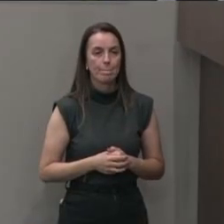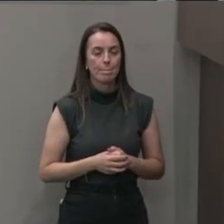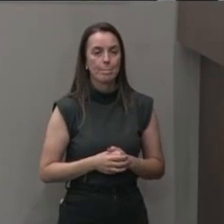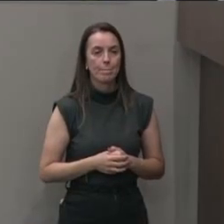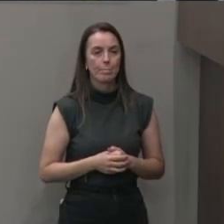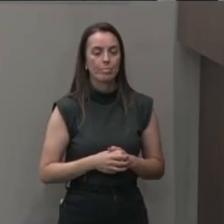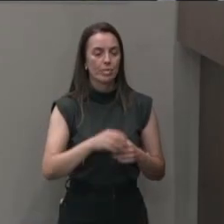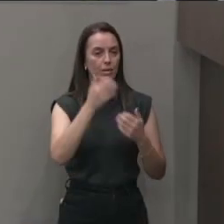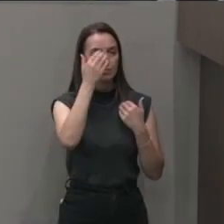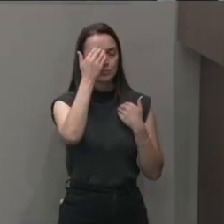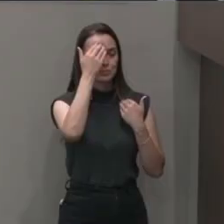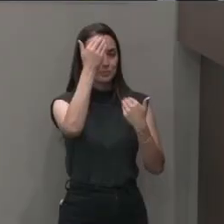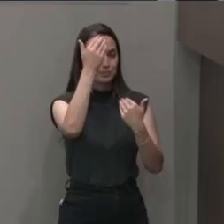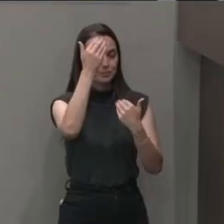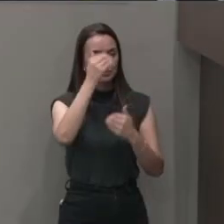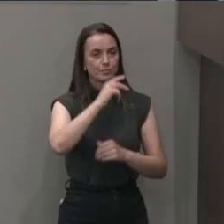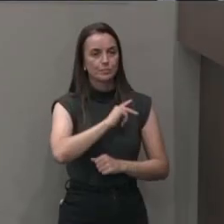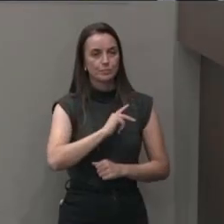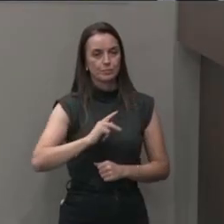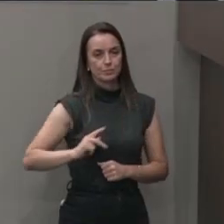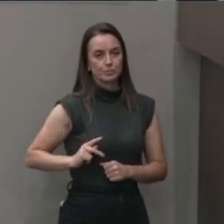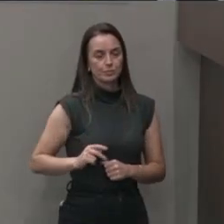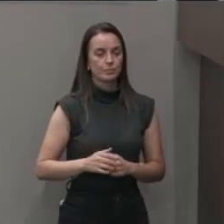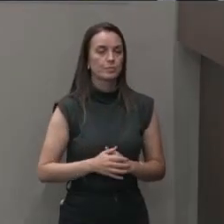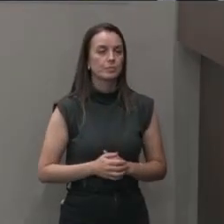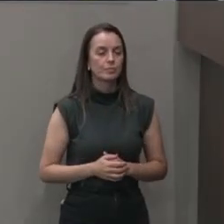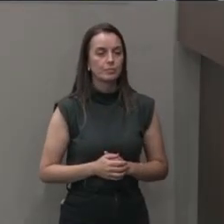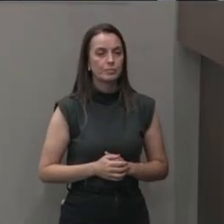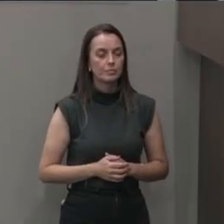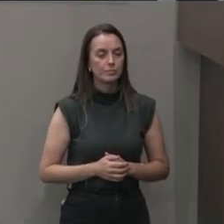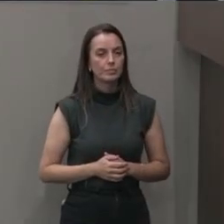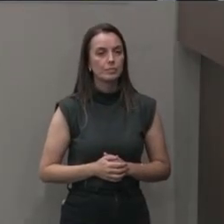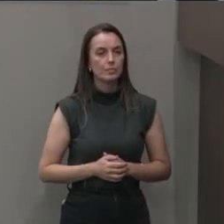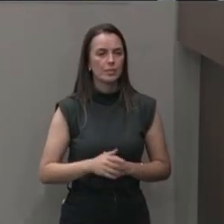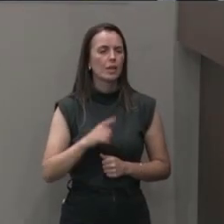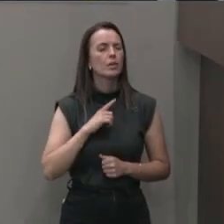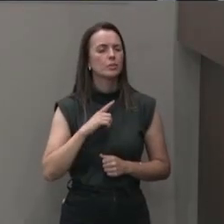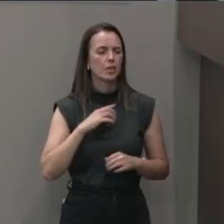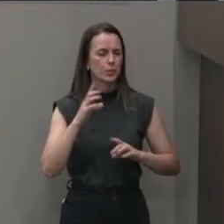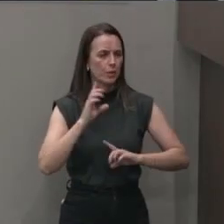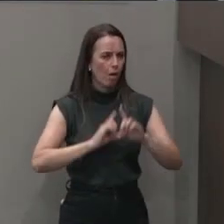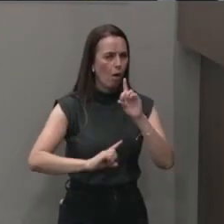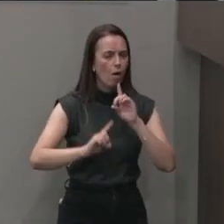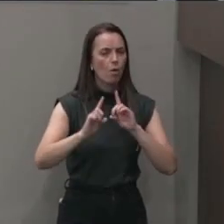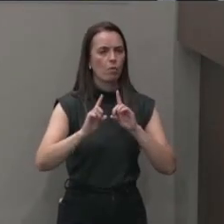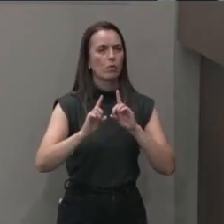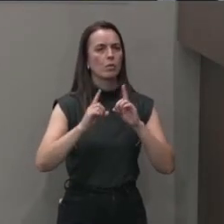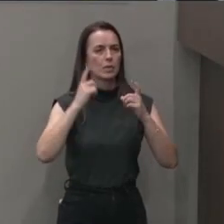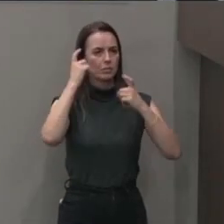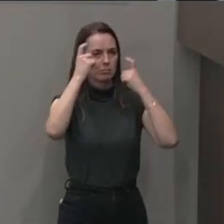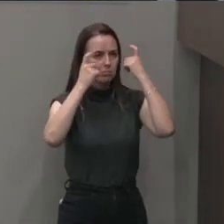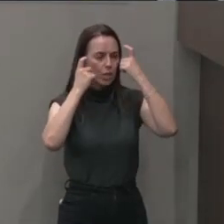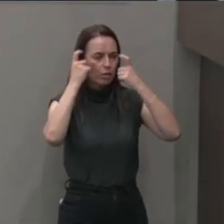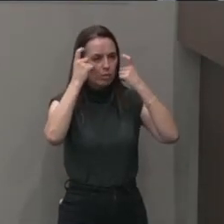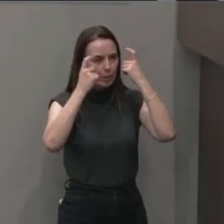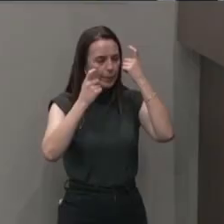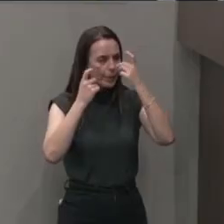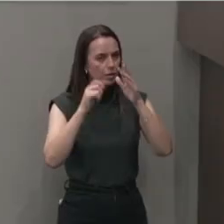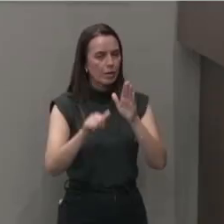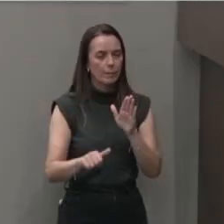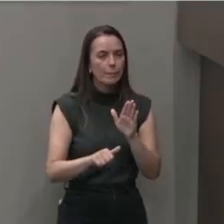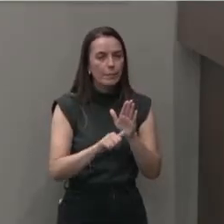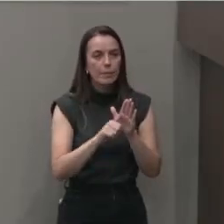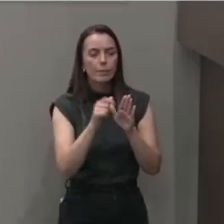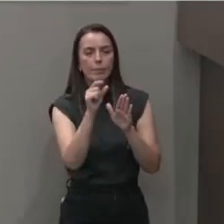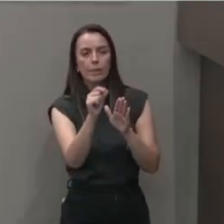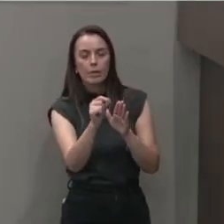Obrigada, presidente. Bom, a minha fala também vai nesse sentido. Eu tenho algumas preocupações que eu comentei com o vereador Gil. Primeiro, que é